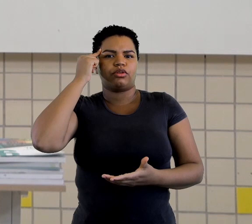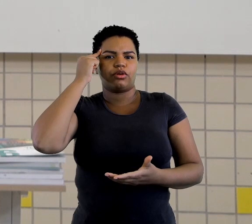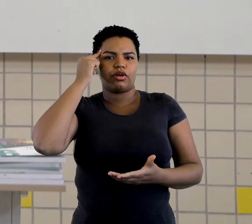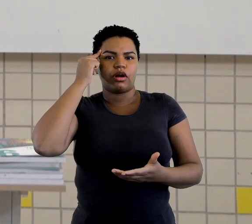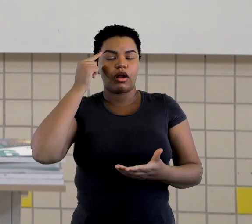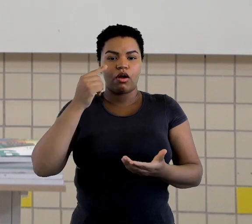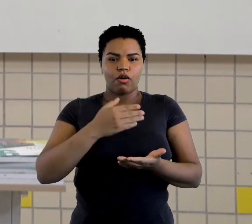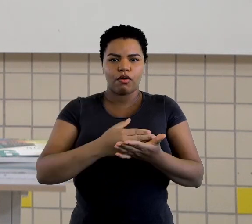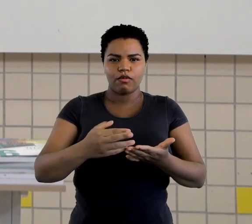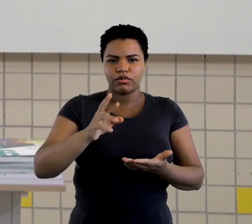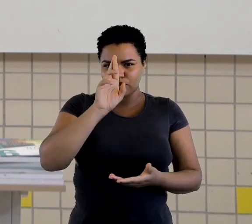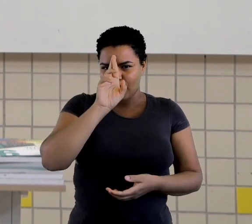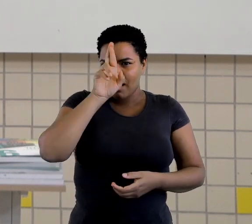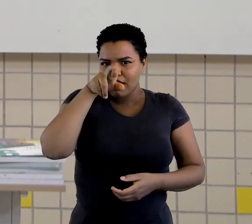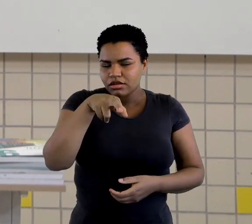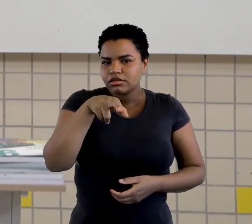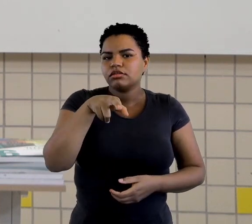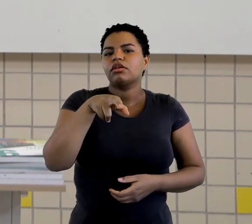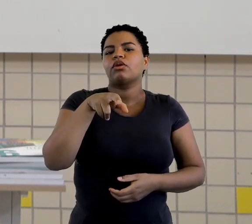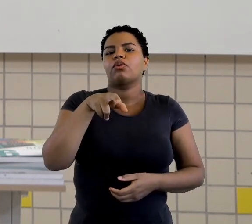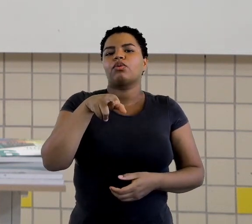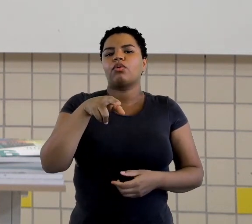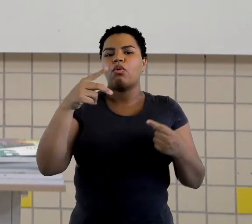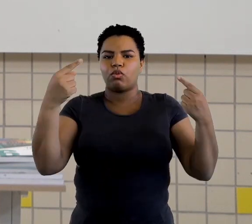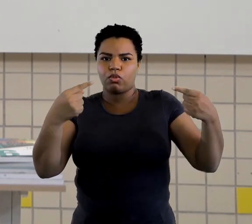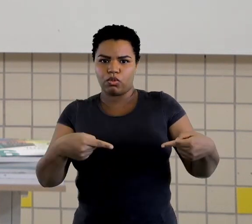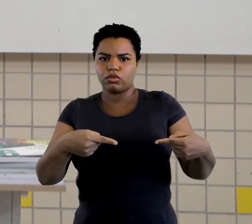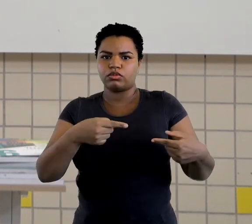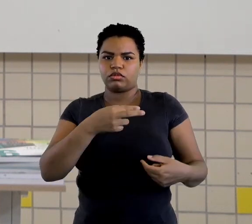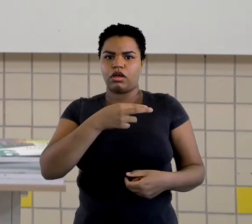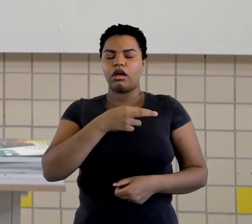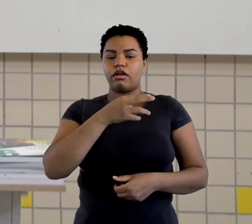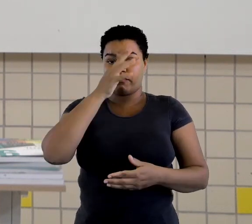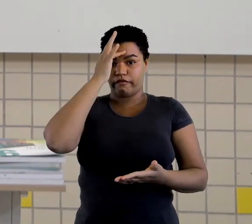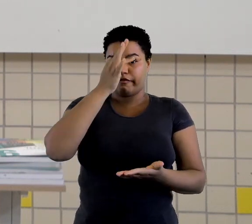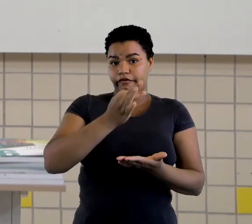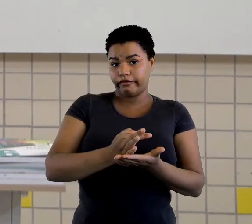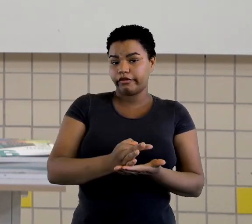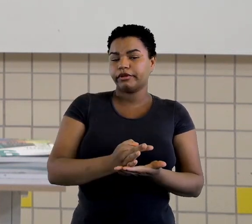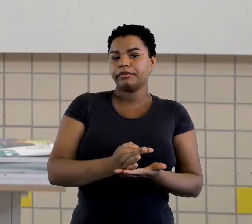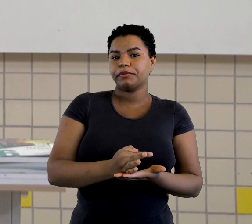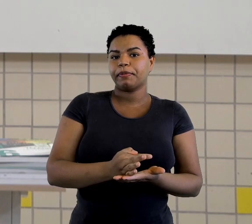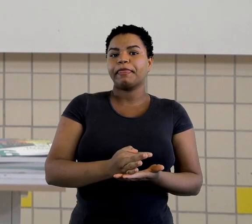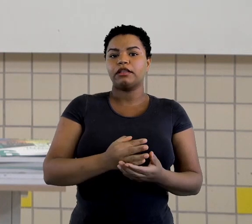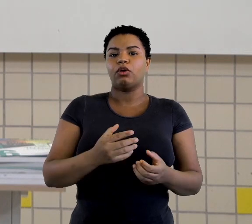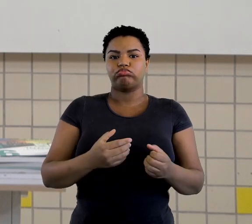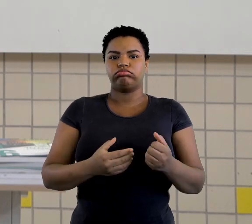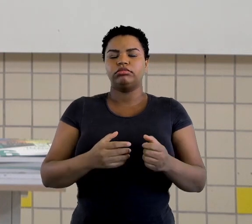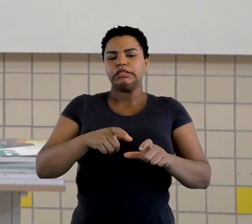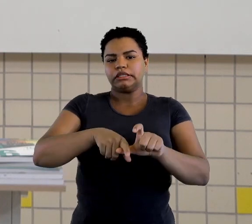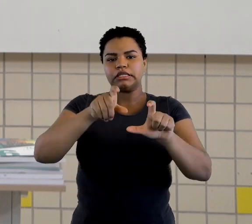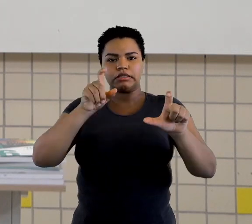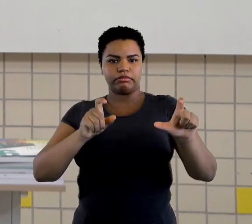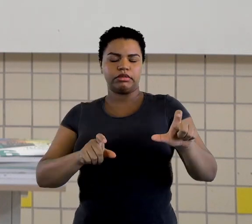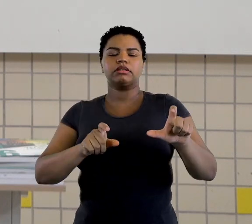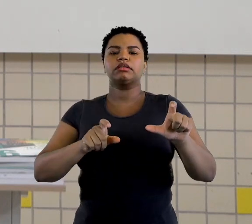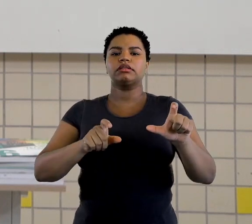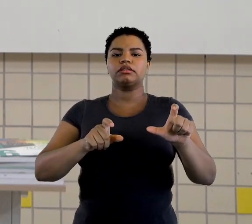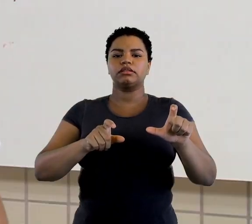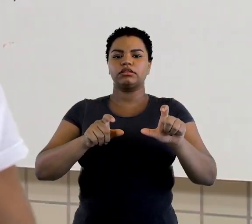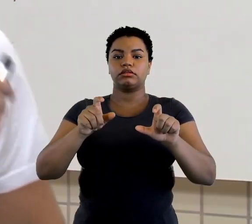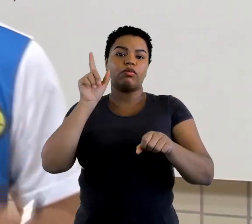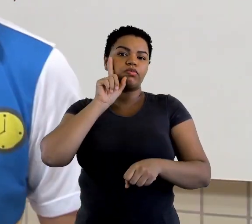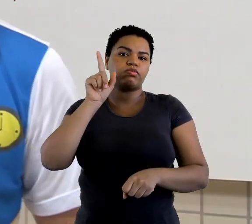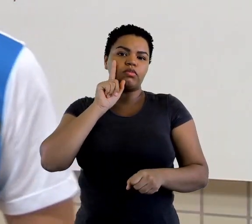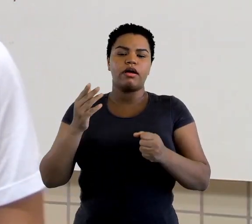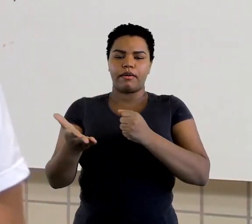contrariando aspectos relacionados à fé. A independência dos Estados Unidos teve como base o pensamento iluminista.